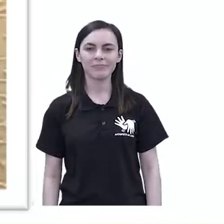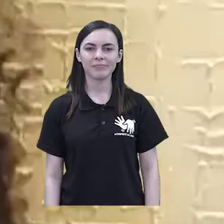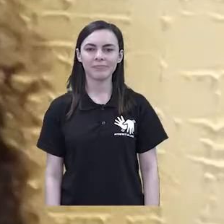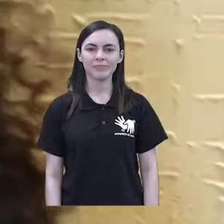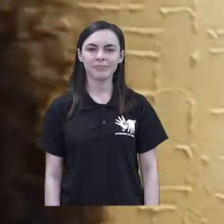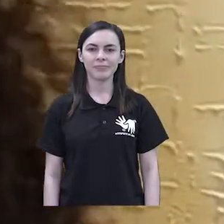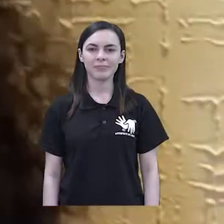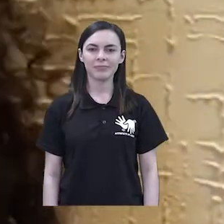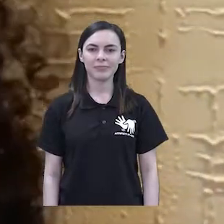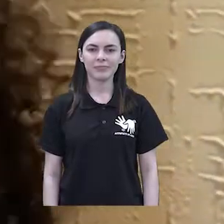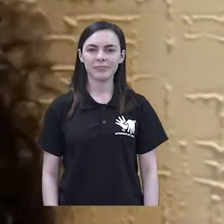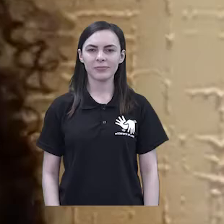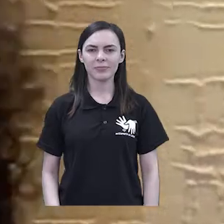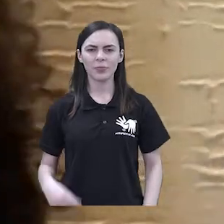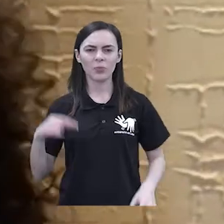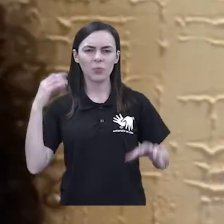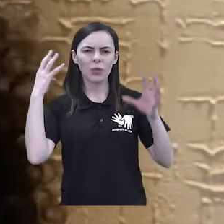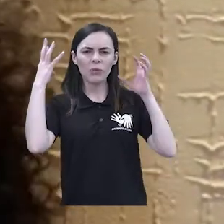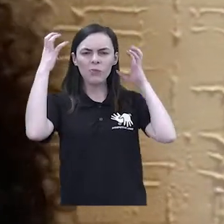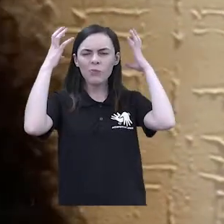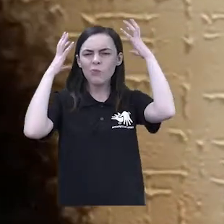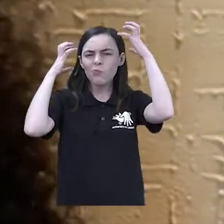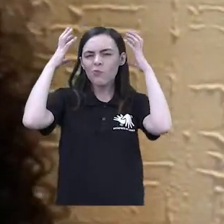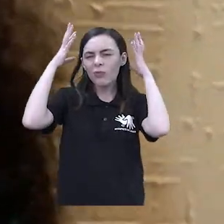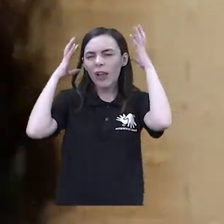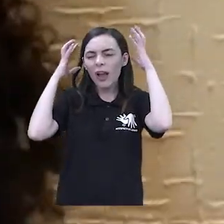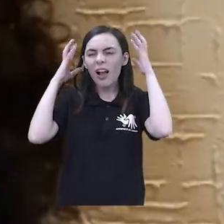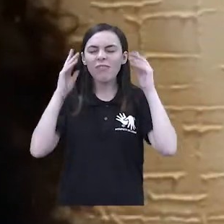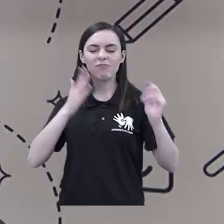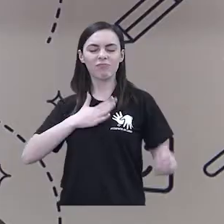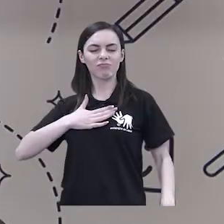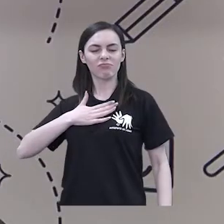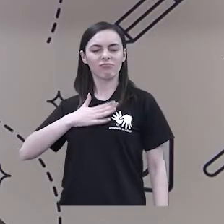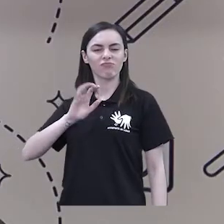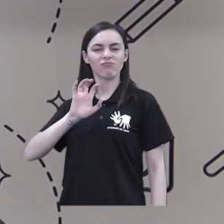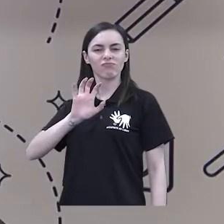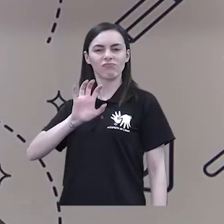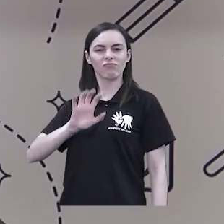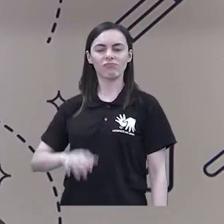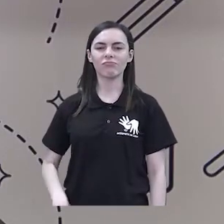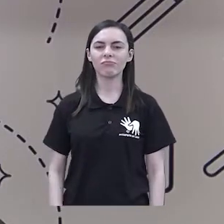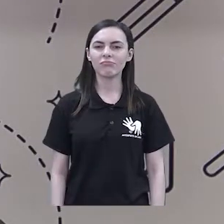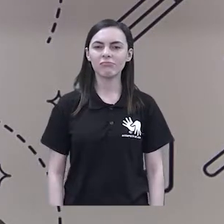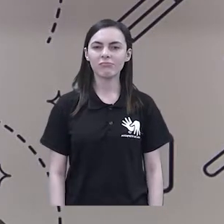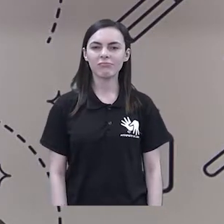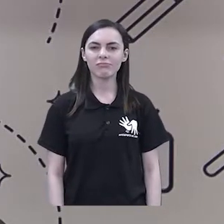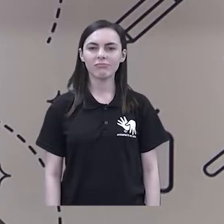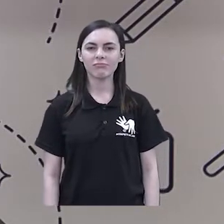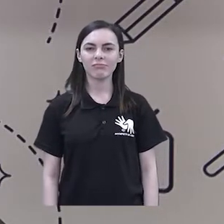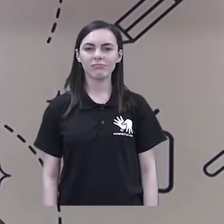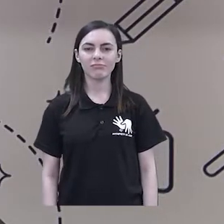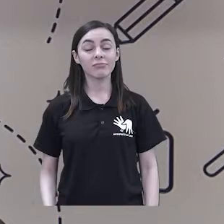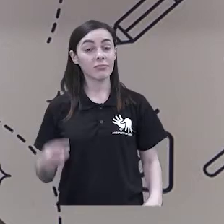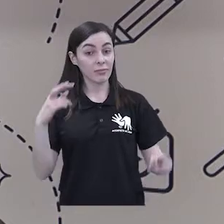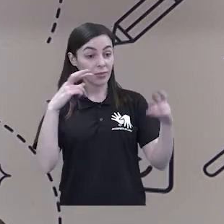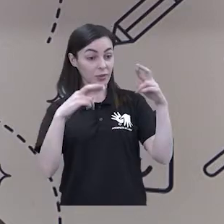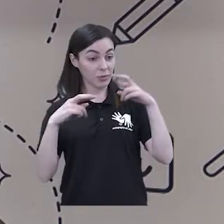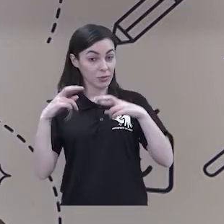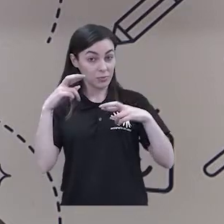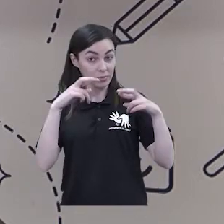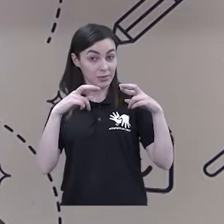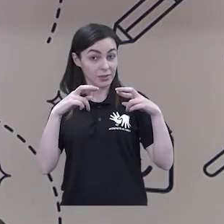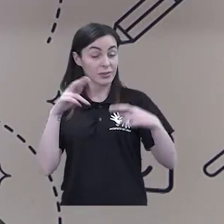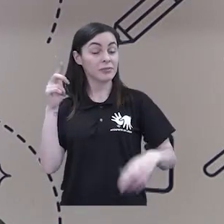lá! Picharinho, sim! Gosto dele bem assim! Ótimo! Observe então